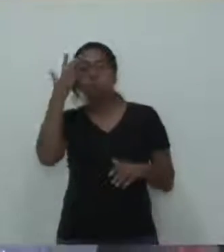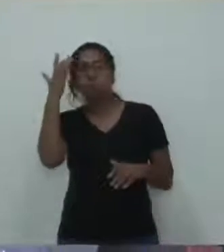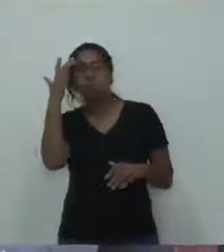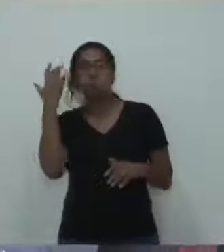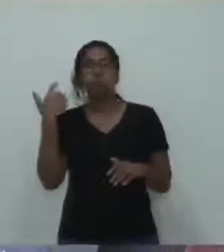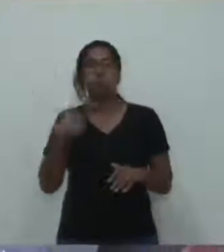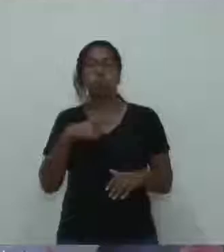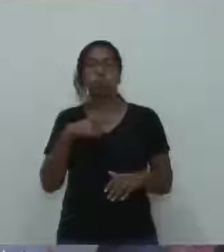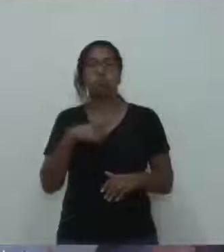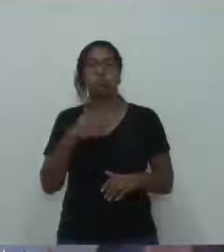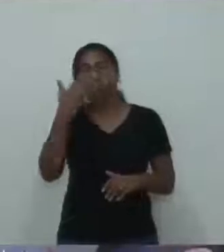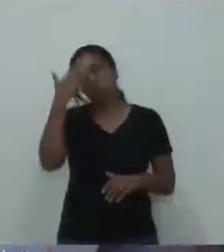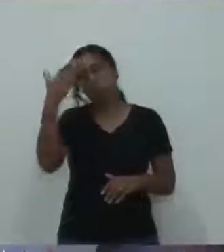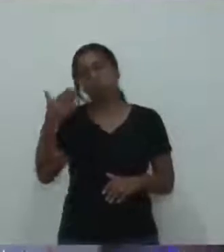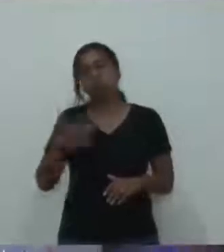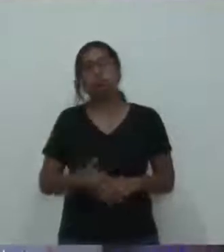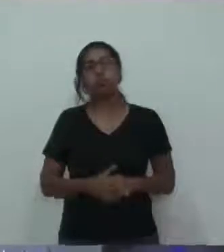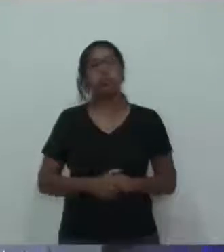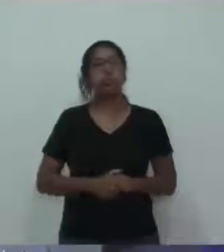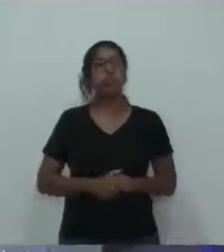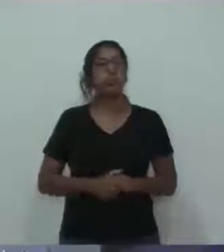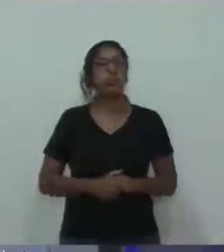na Câmara Municipal. Obrigado, presidente.